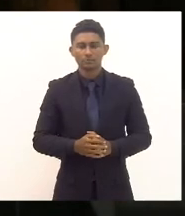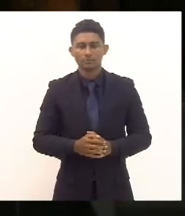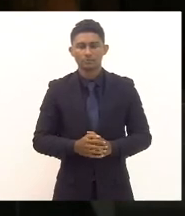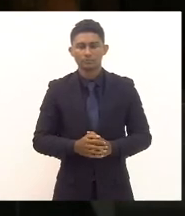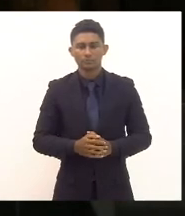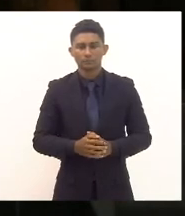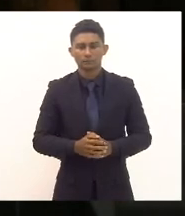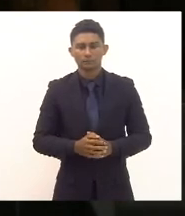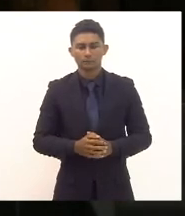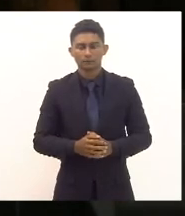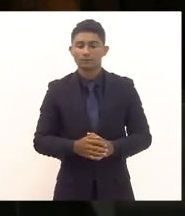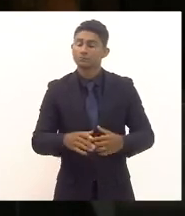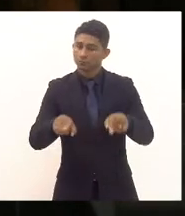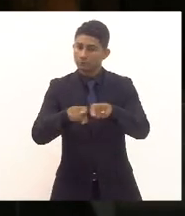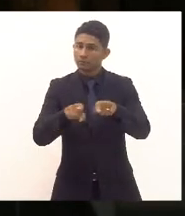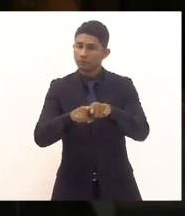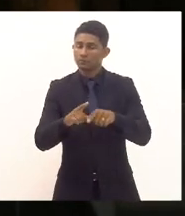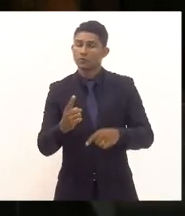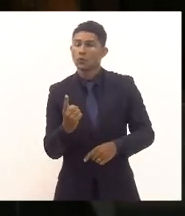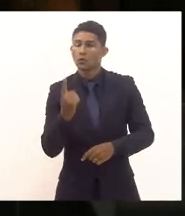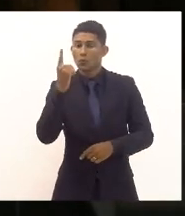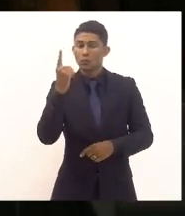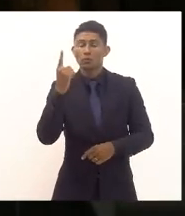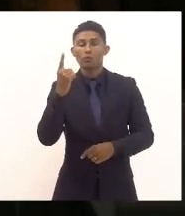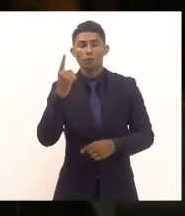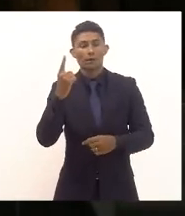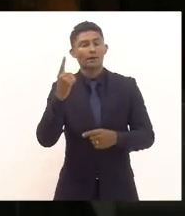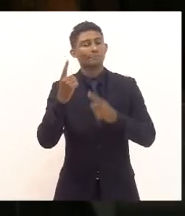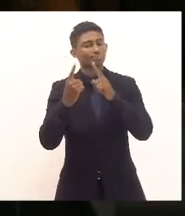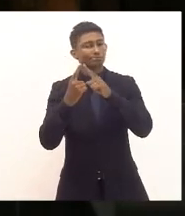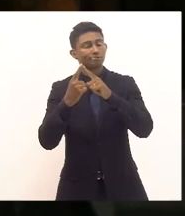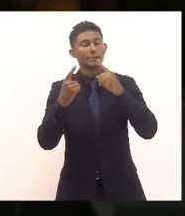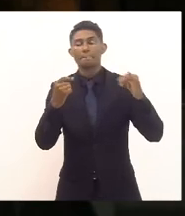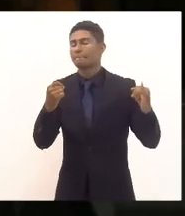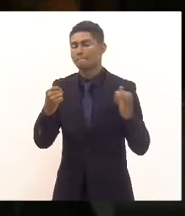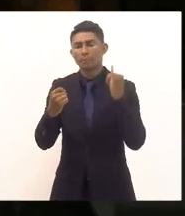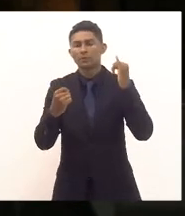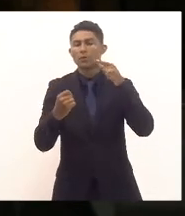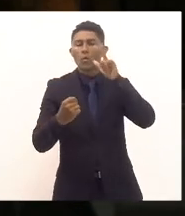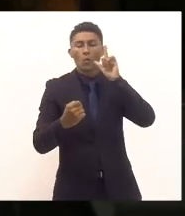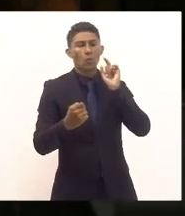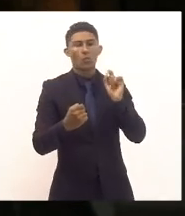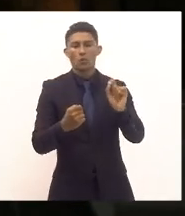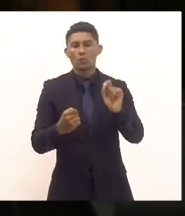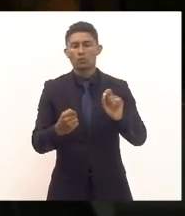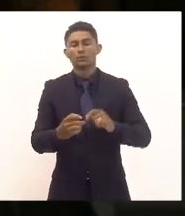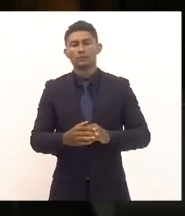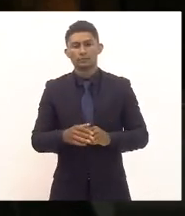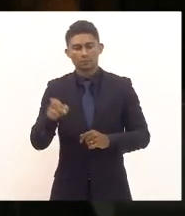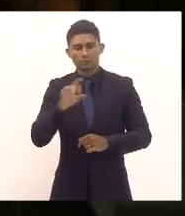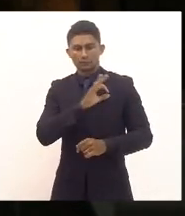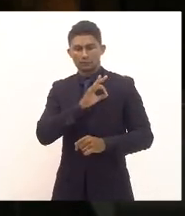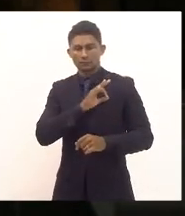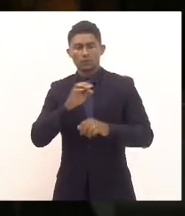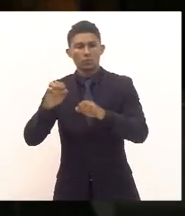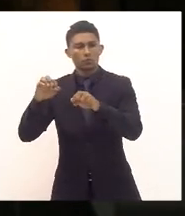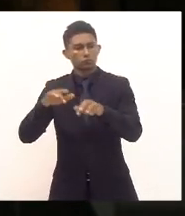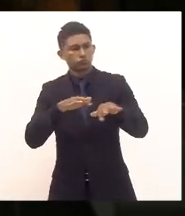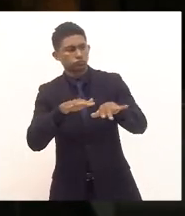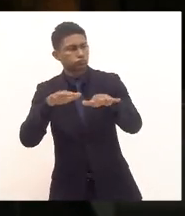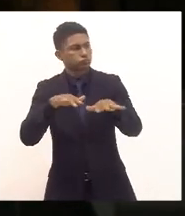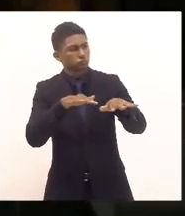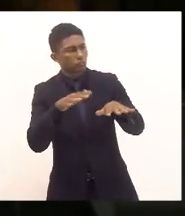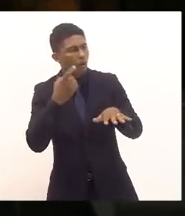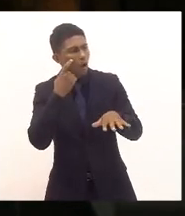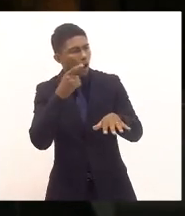Oi e um fato muito importante que aconteceu ontem graças a Deus a operação embora não